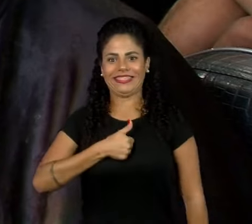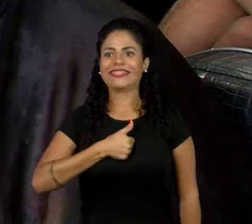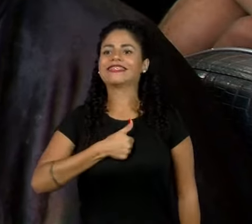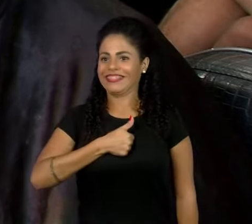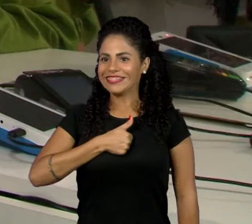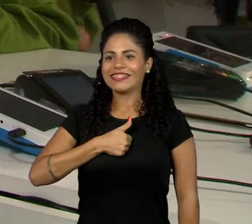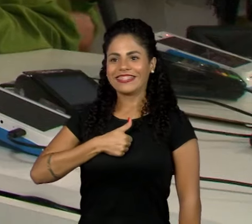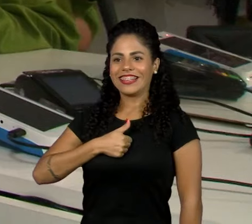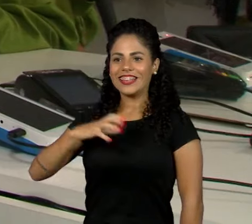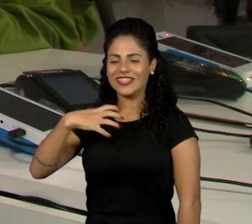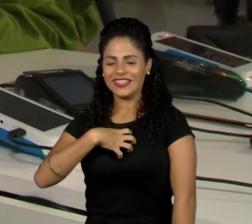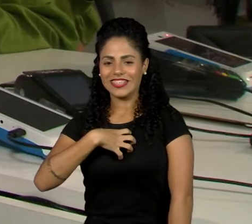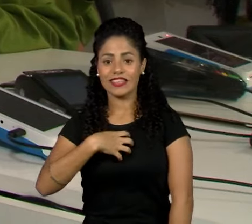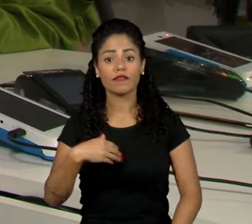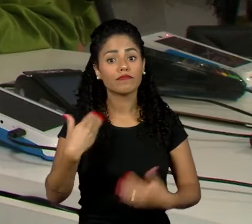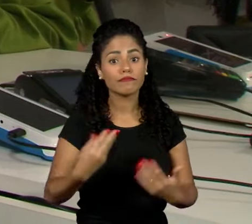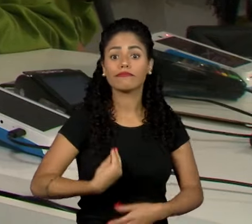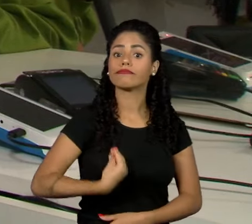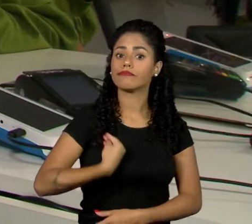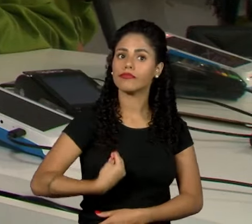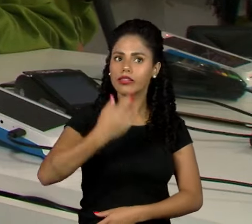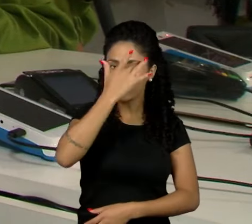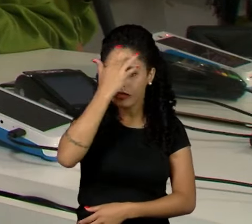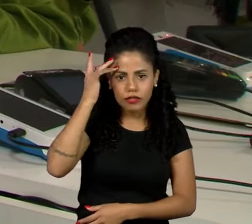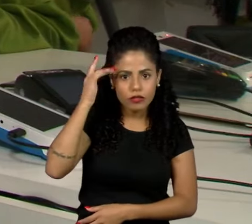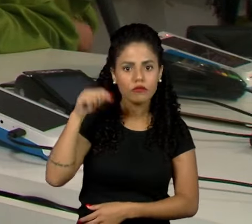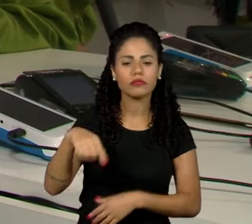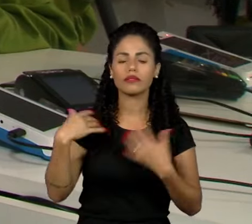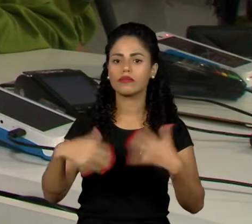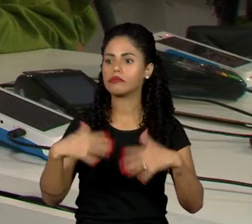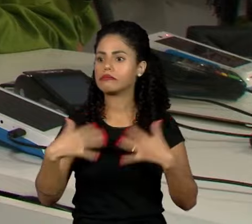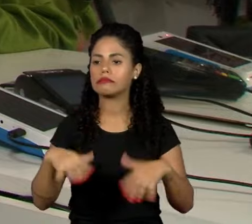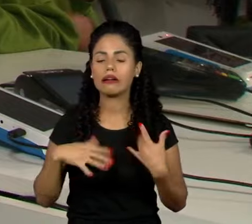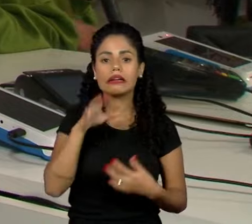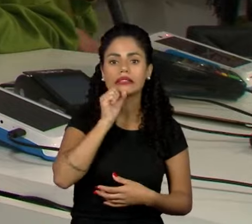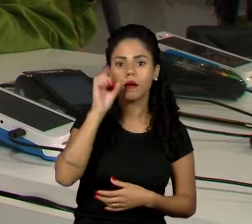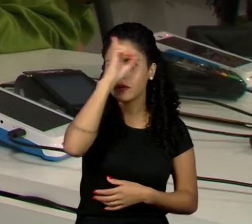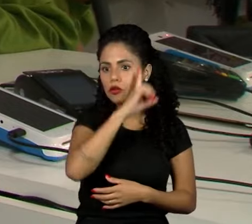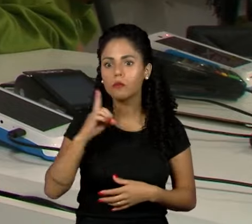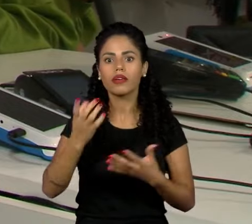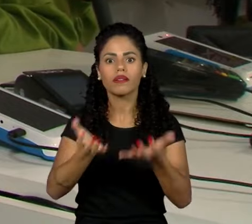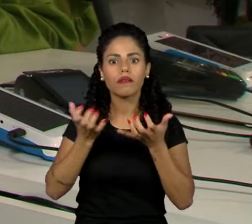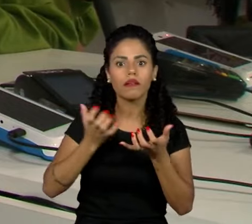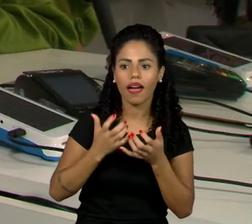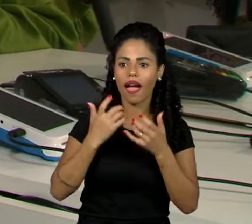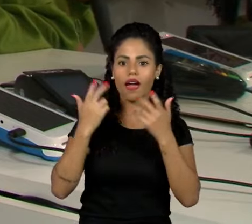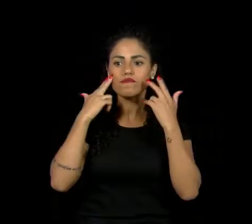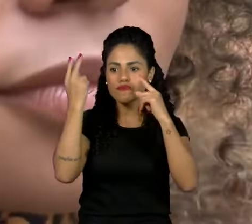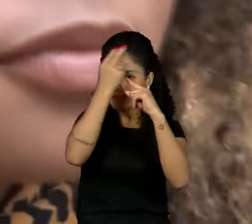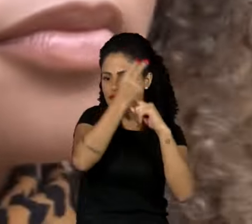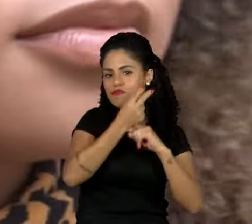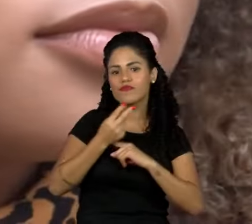quando eu corto o cabelo. A vida delas é muito corrida, então no final de semana elas querem estar como?